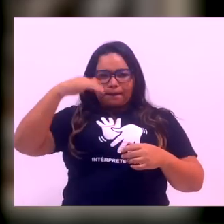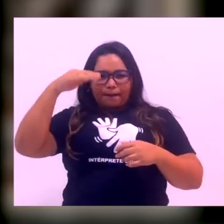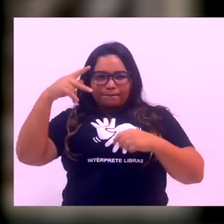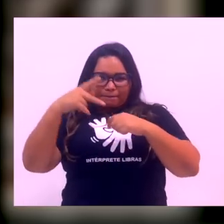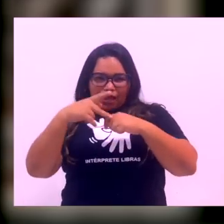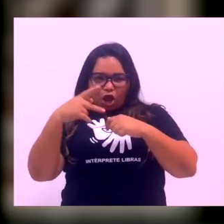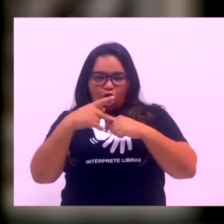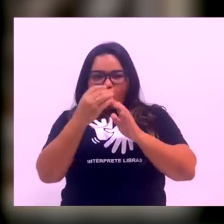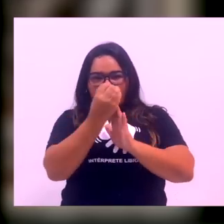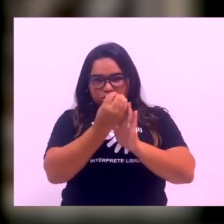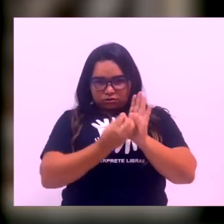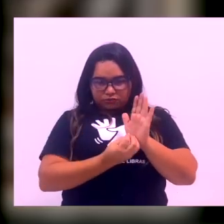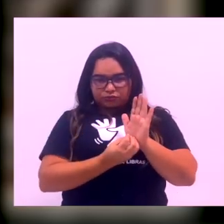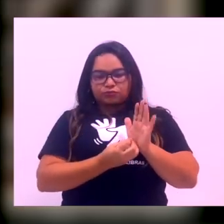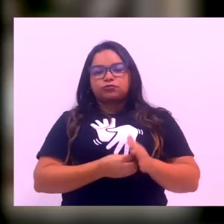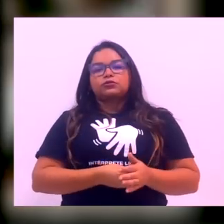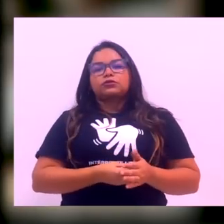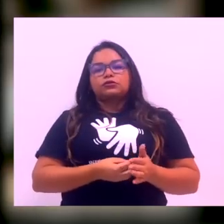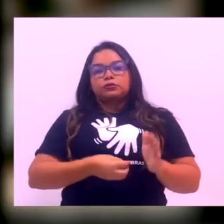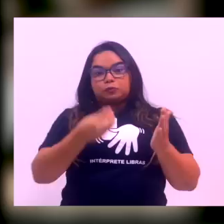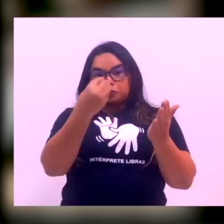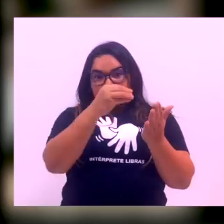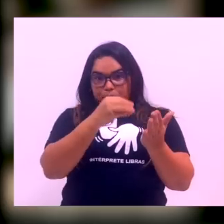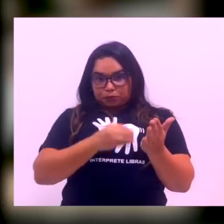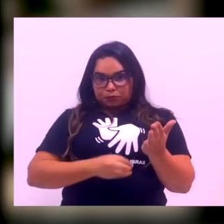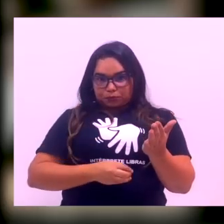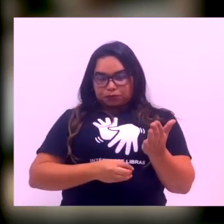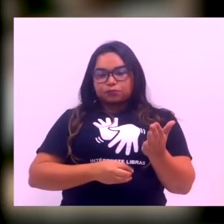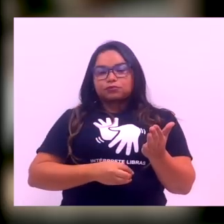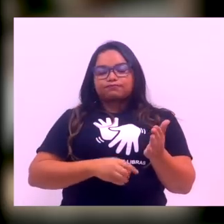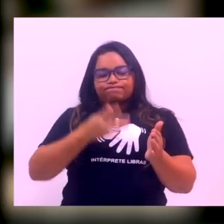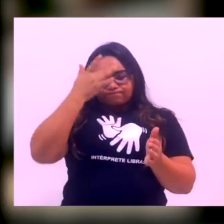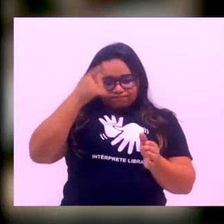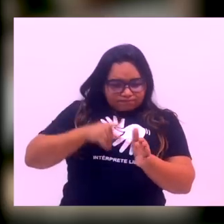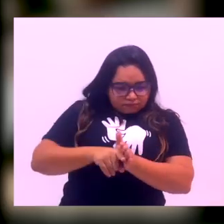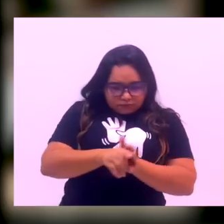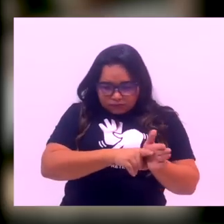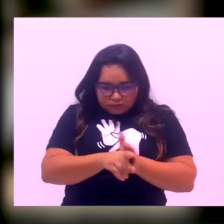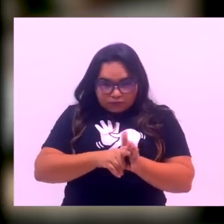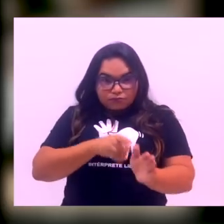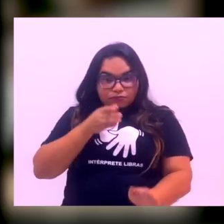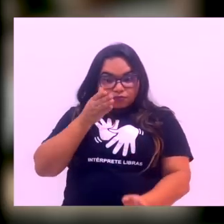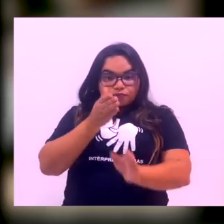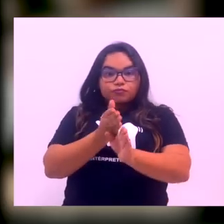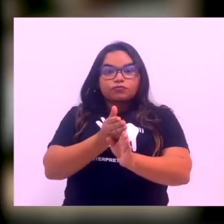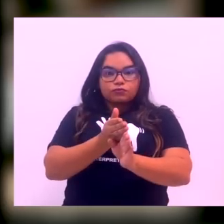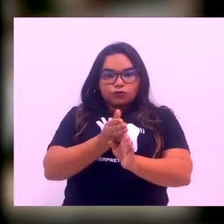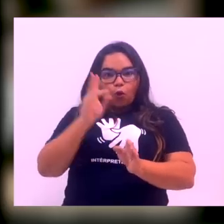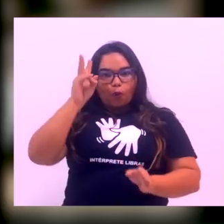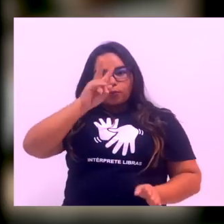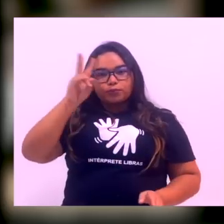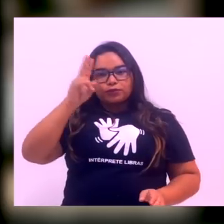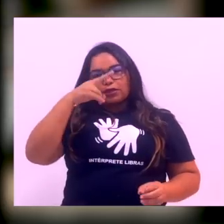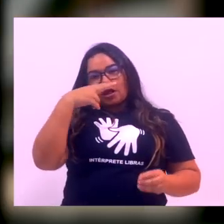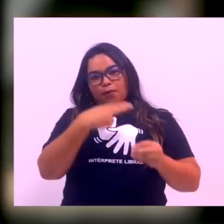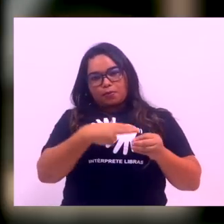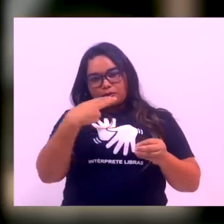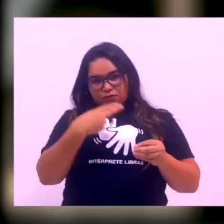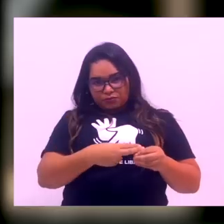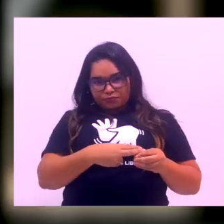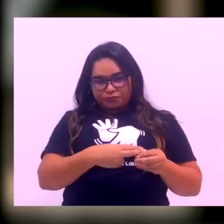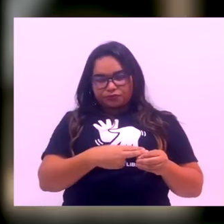ainda pode vê-lo no Museu de Pérgamo. Esses lindos relevos das pedras originais, os escritos cuneiformes que